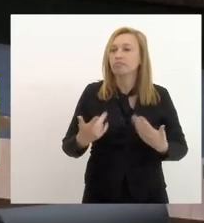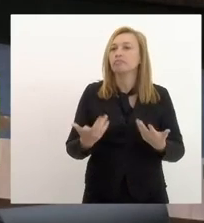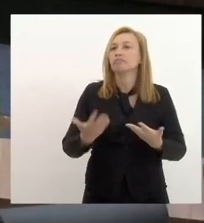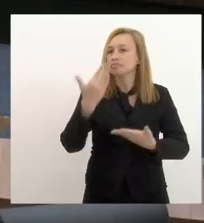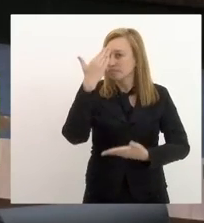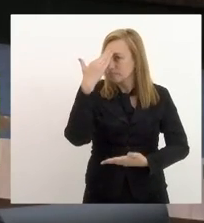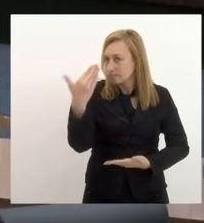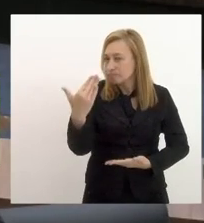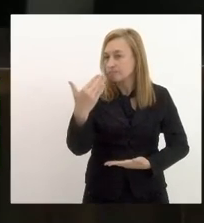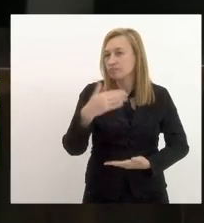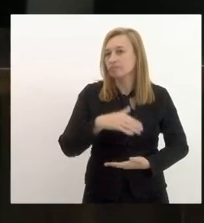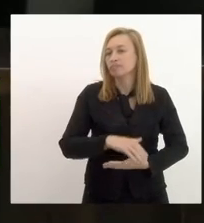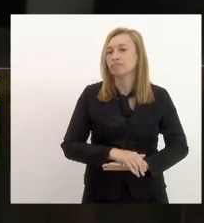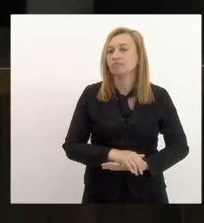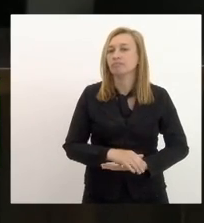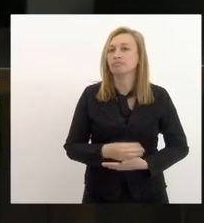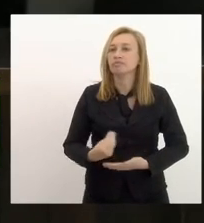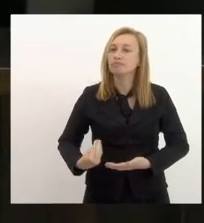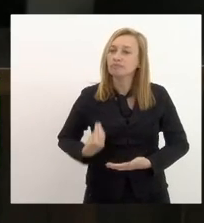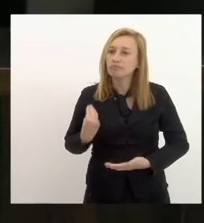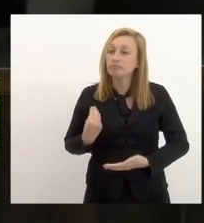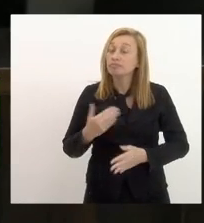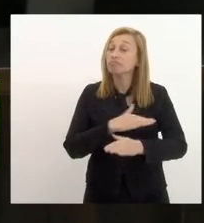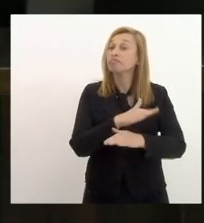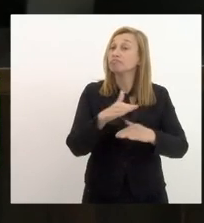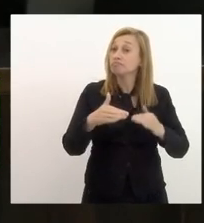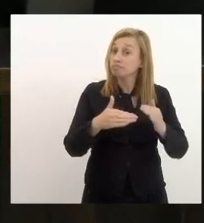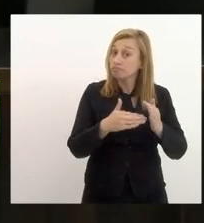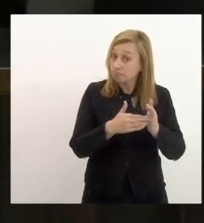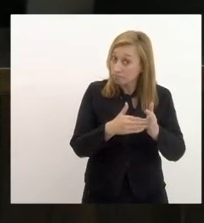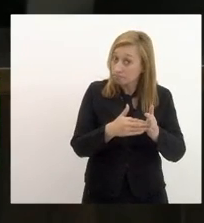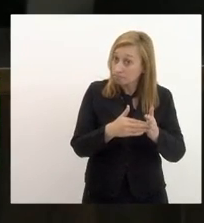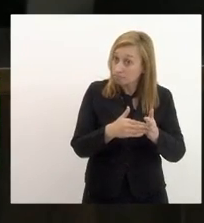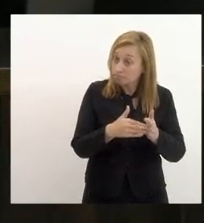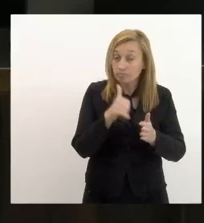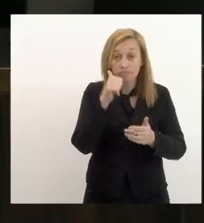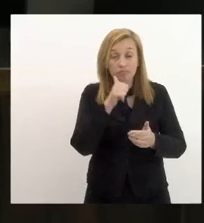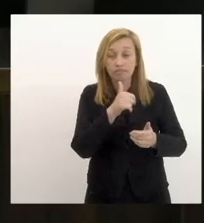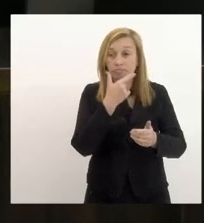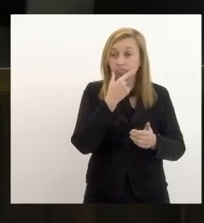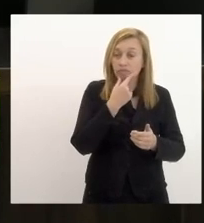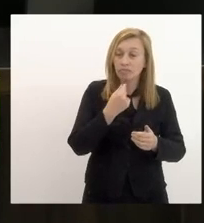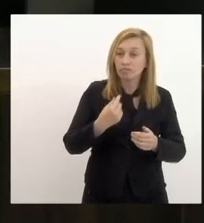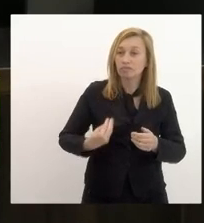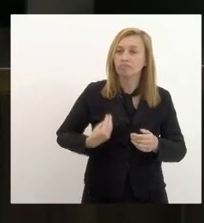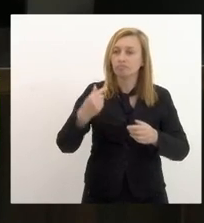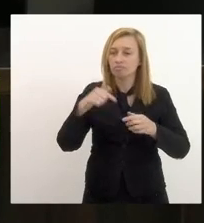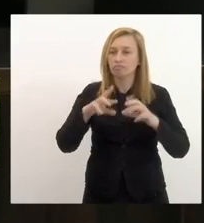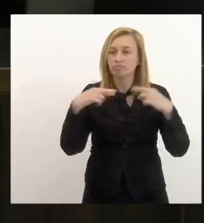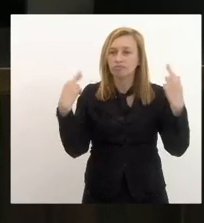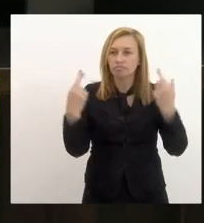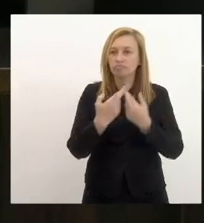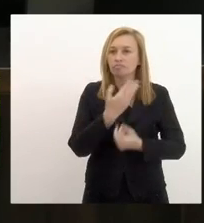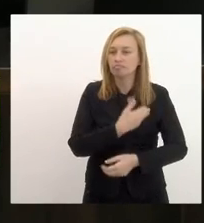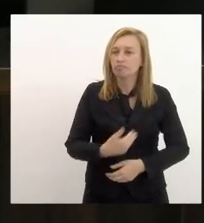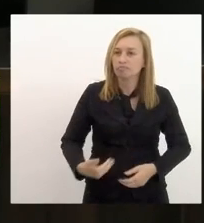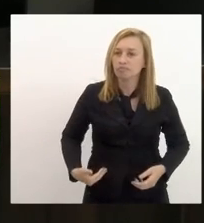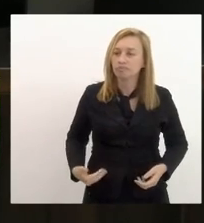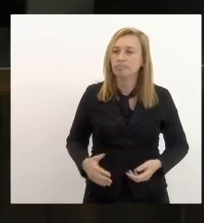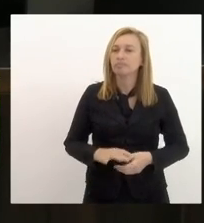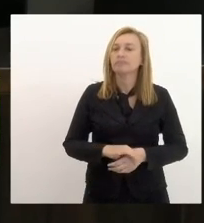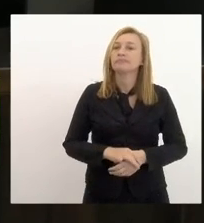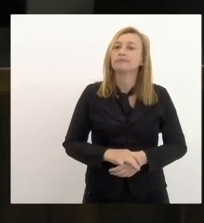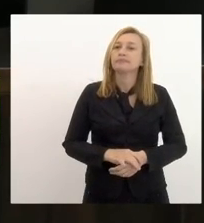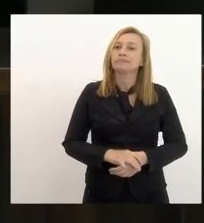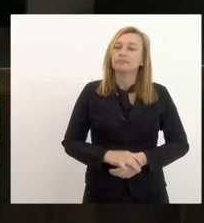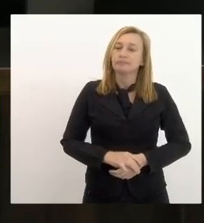agradecer a presença de todas e todos que participaram aqui da audiência pública